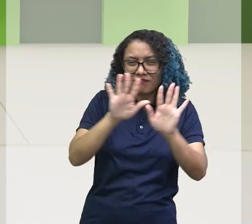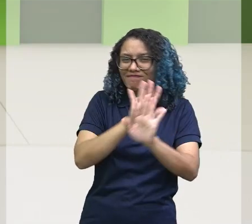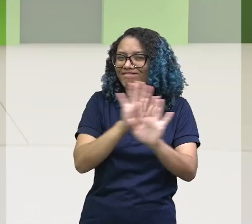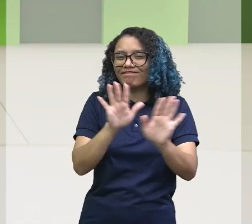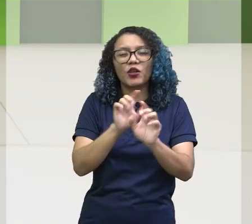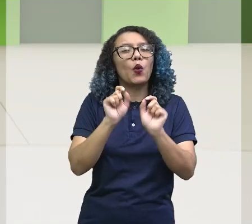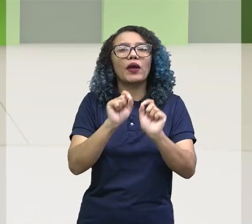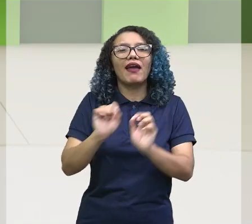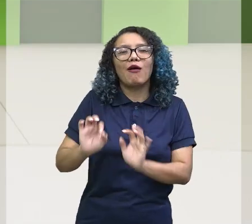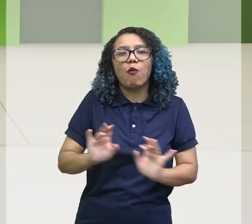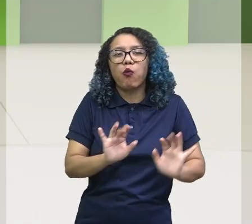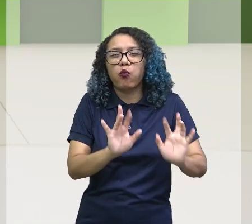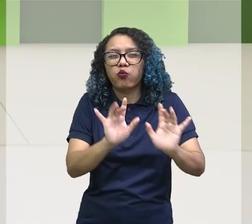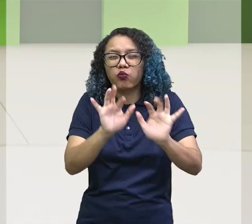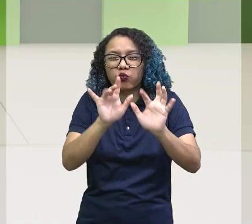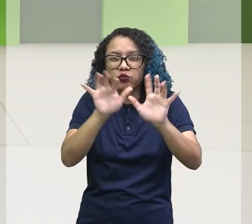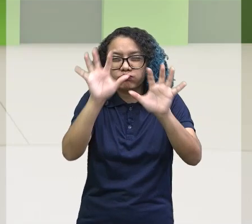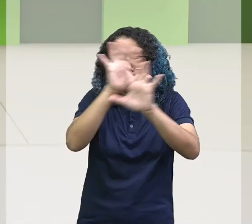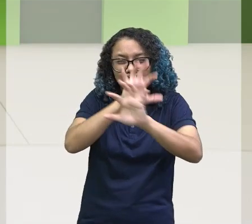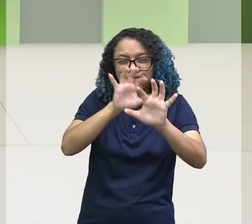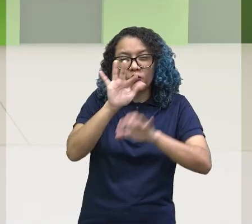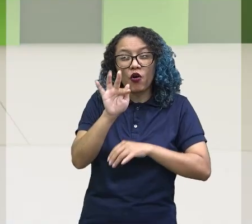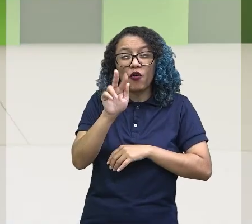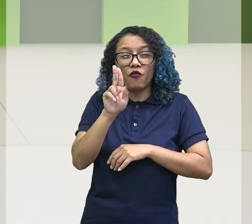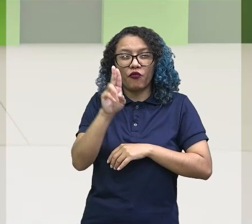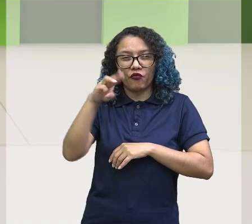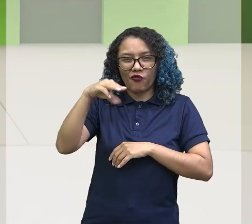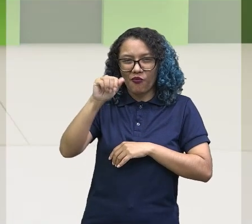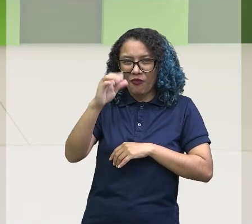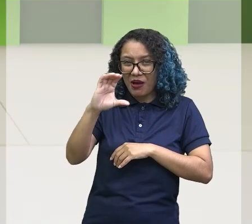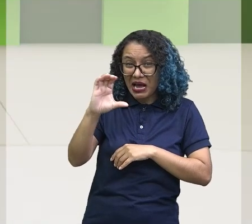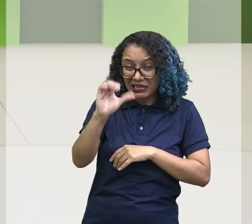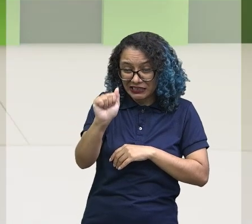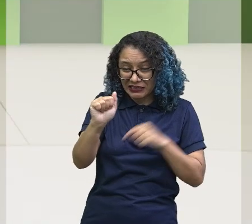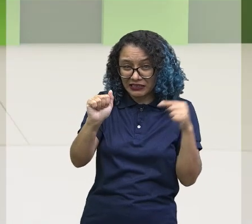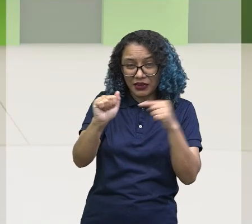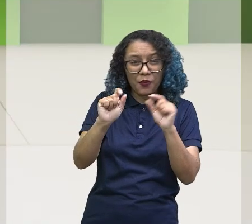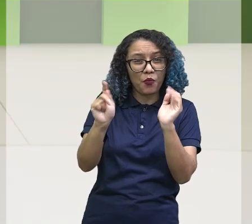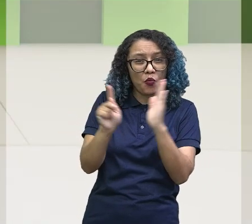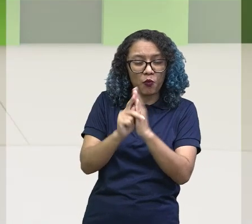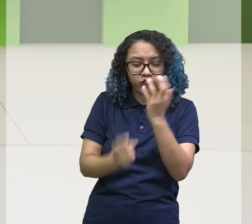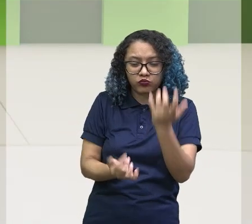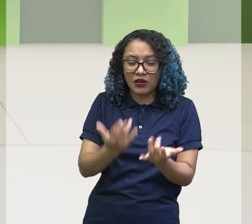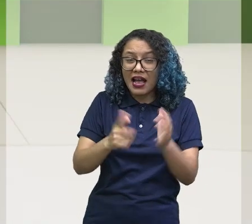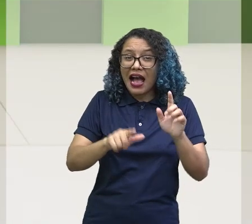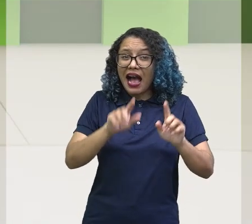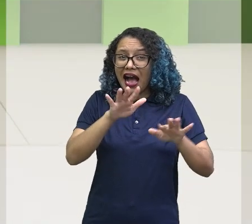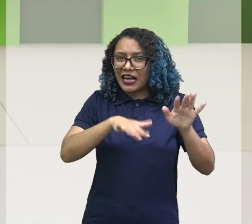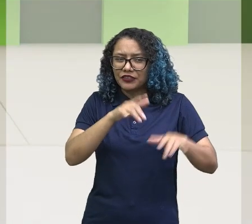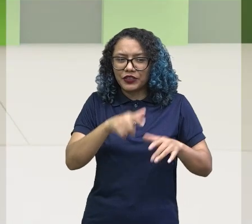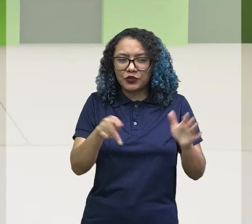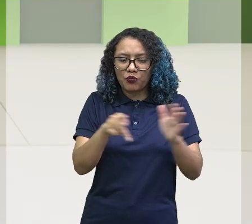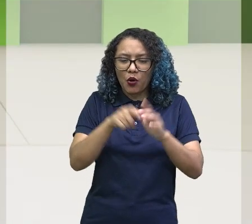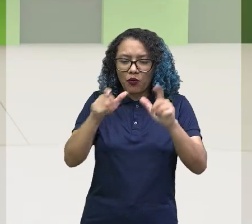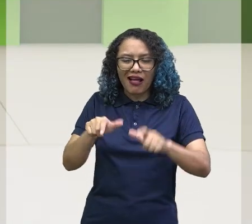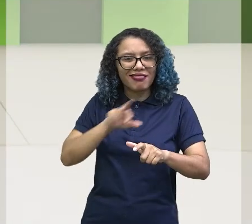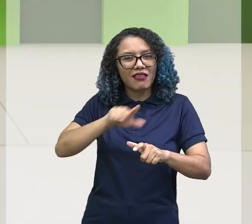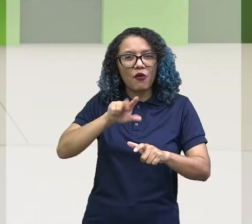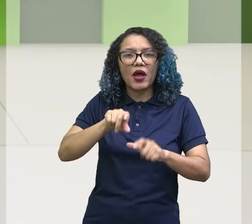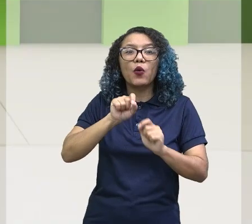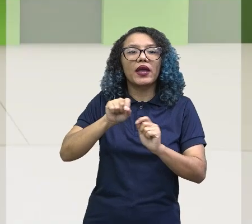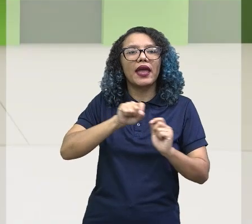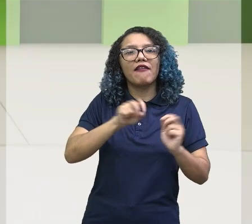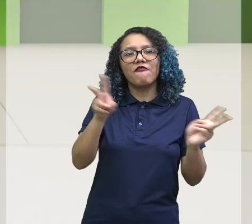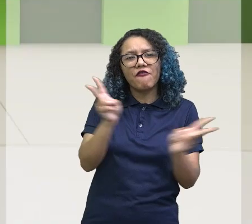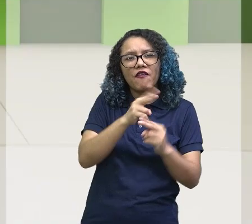essa fumaça que se acumula das queimadas, né? Às vezes a queimada nem é naquele local, mas o vento vai levando ali. Então,